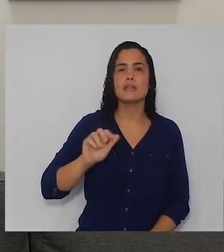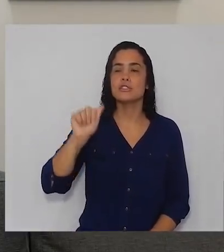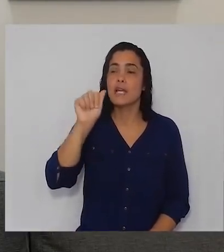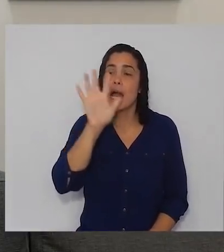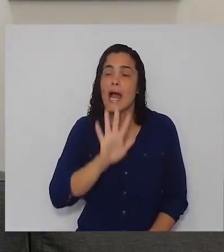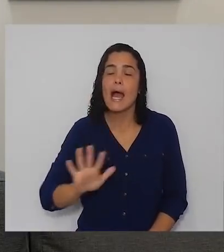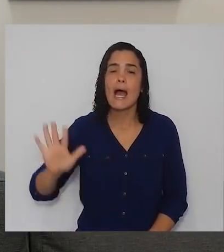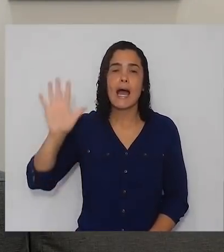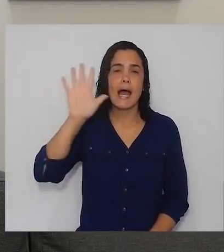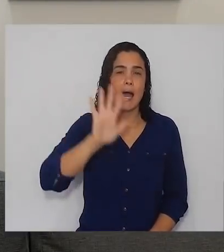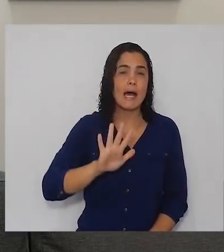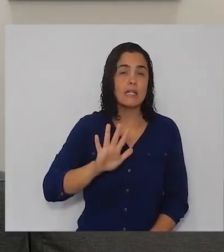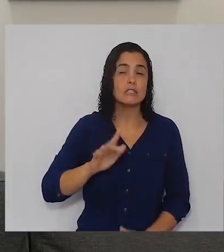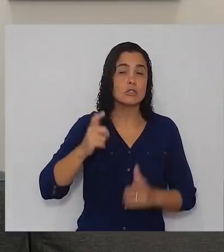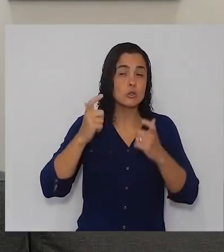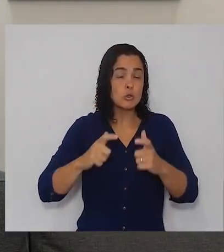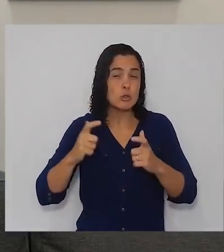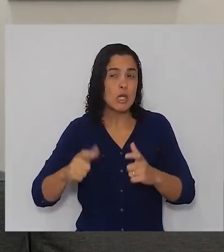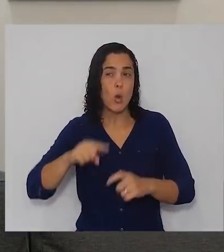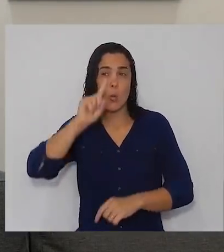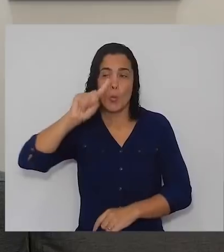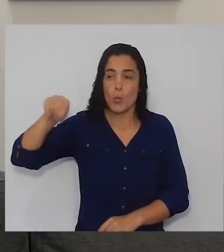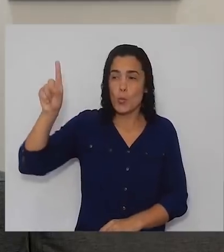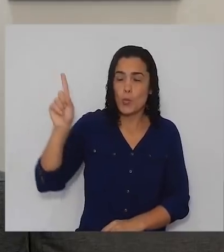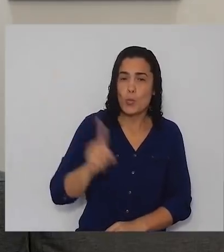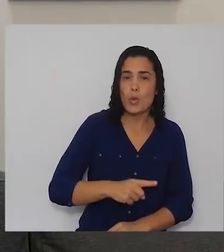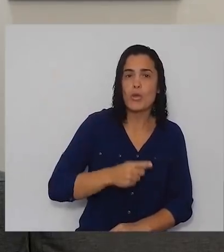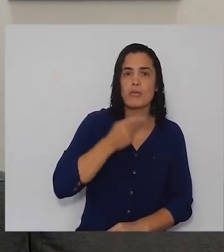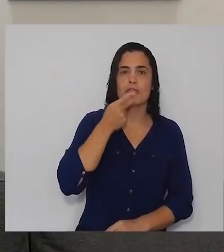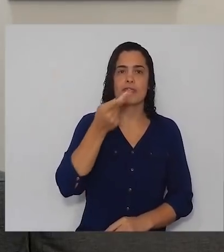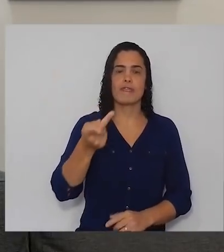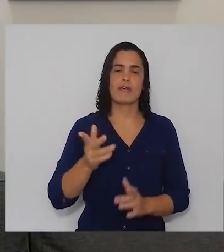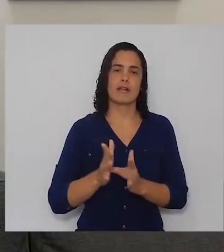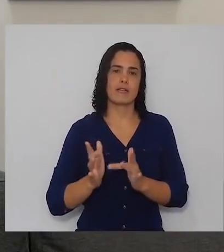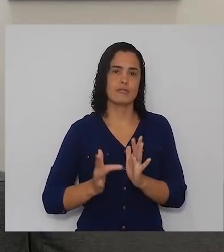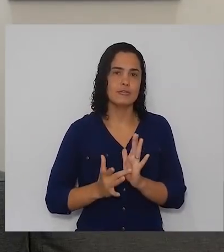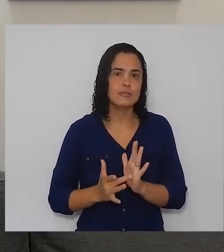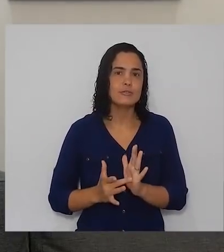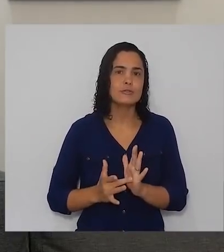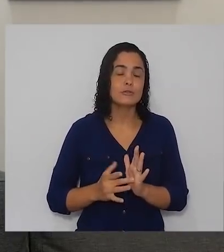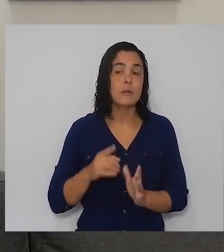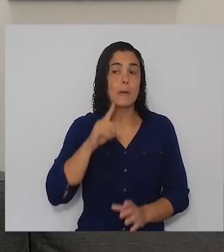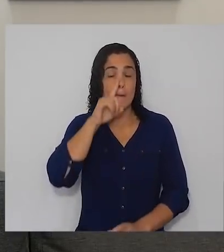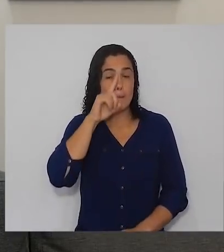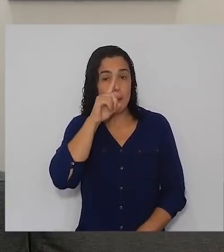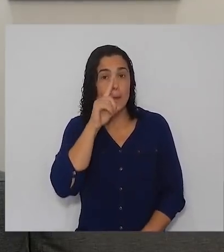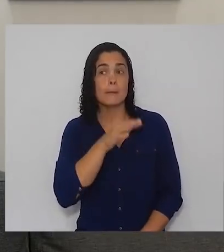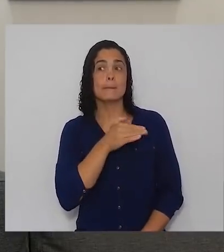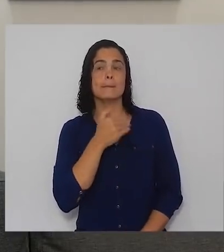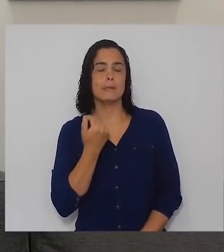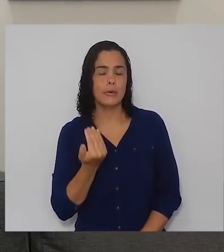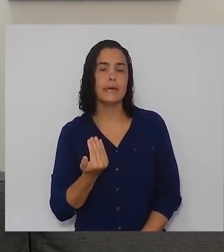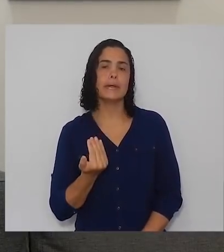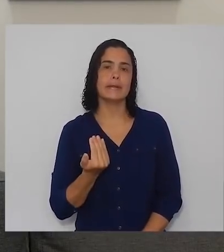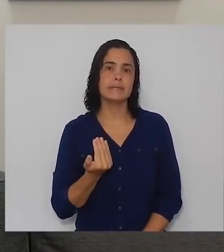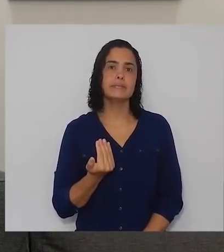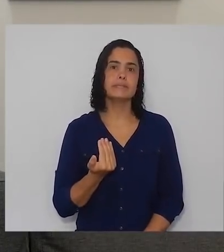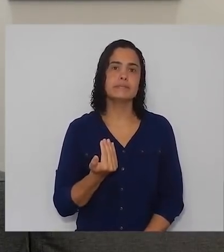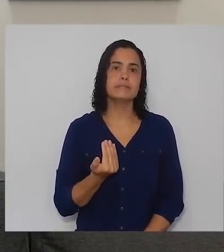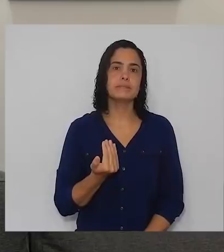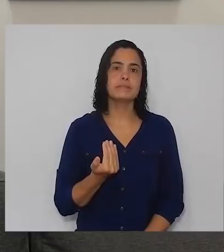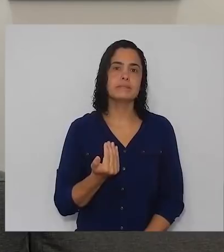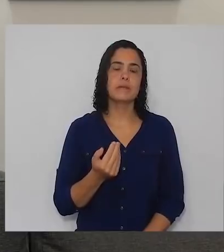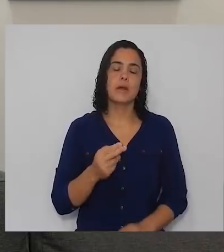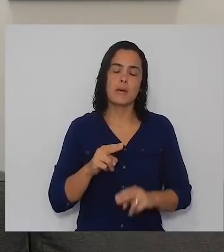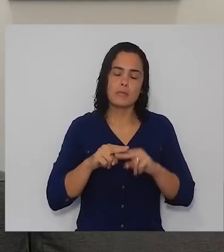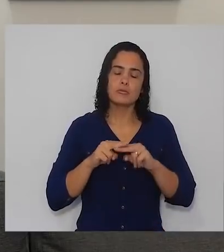Jesus é absolutamente proibido. E eles estão ali correndo risco de morte porque amam a Jesus e